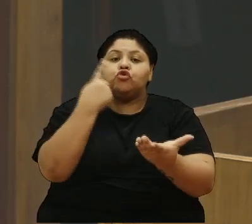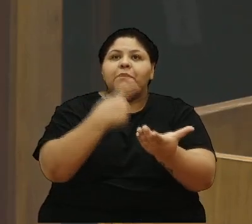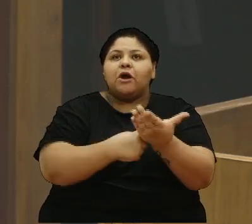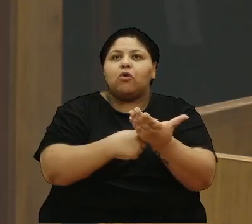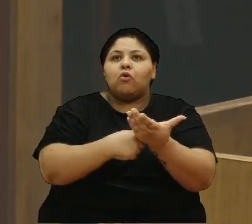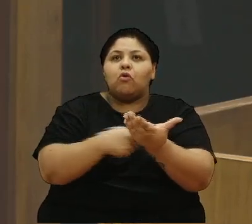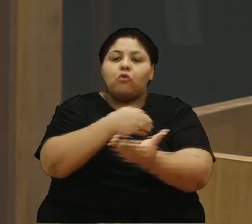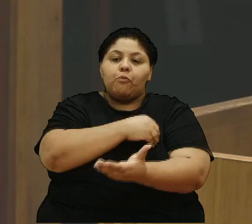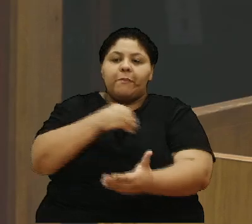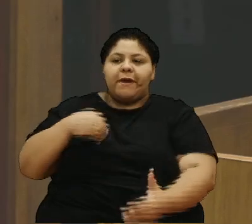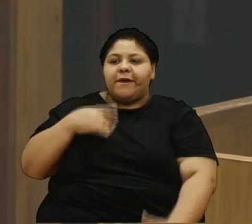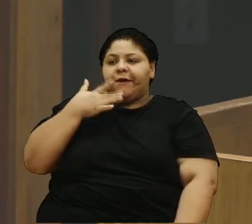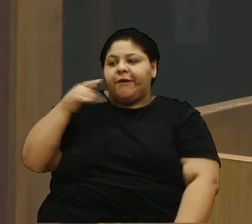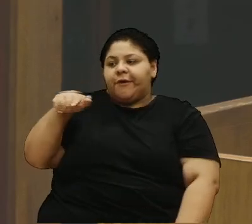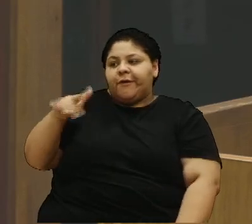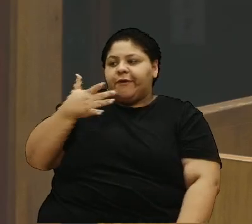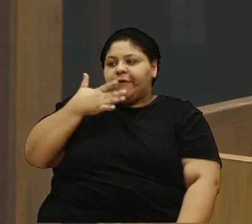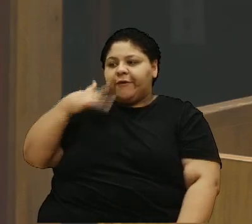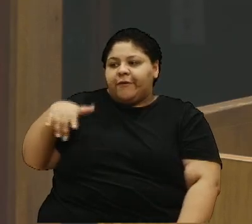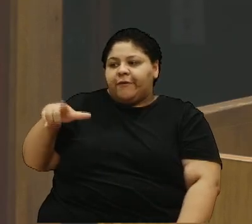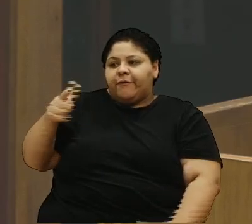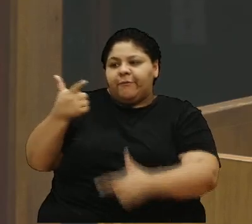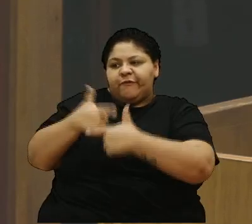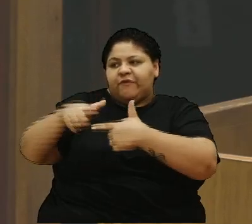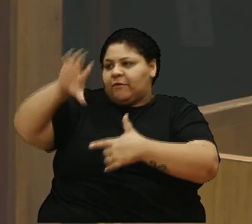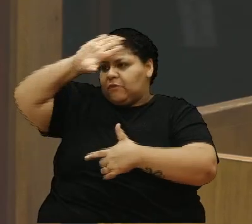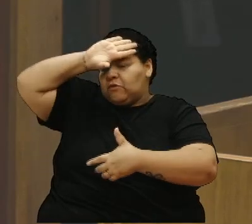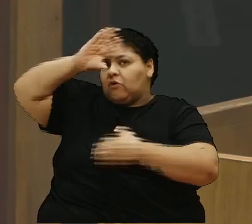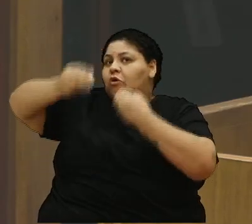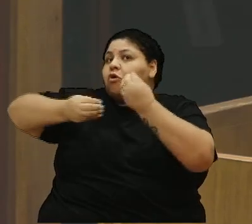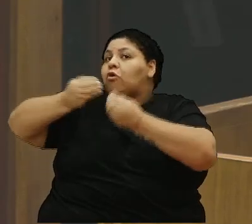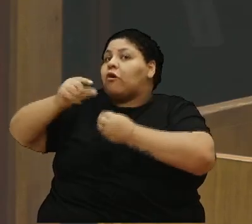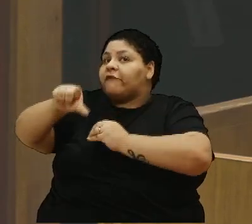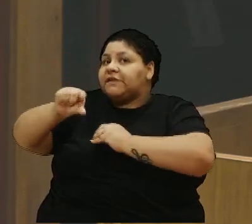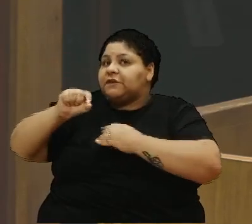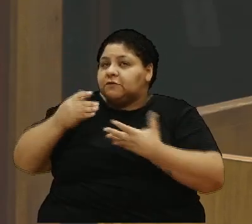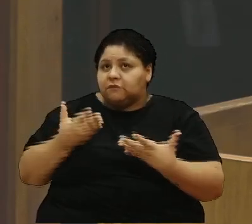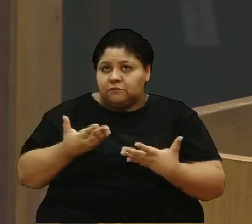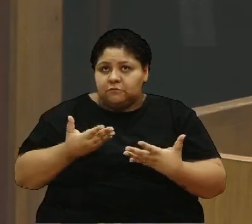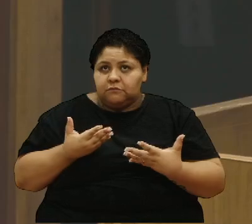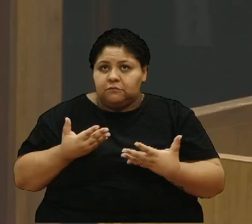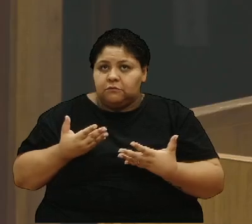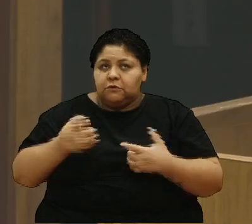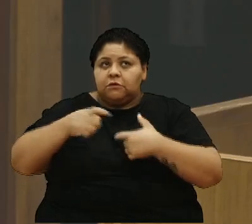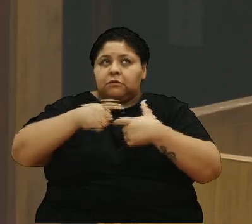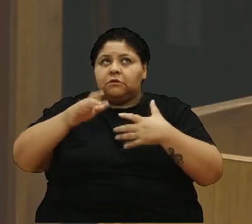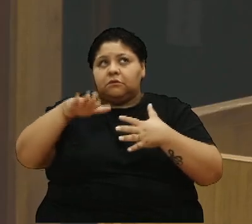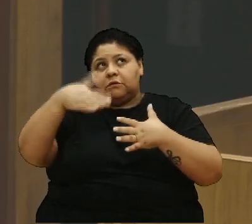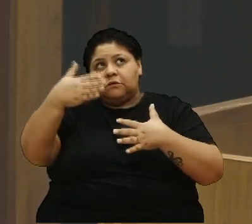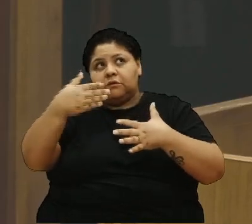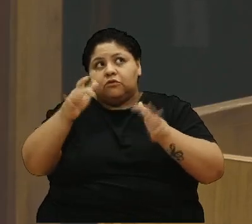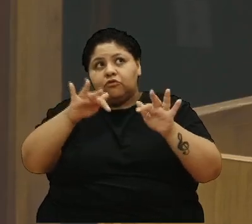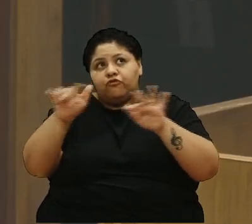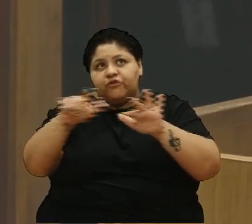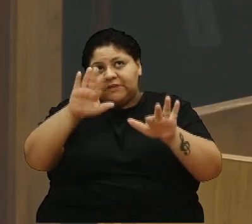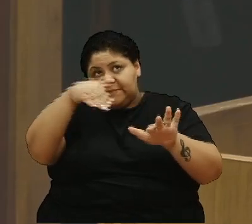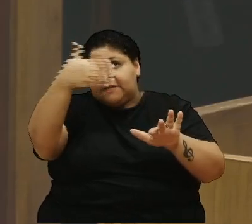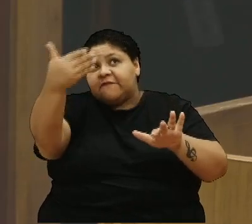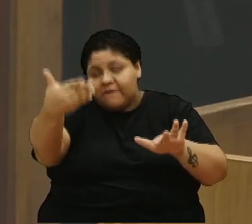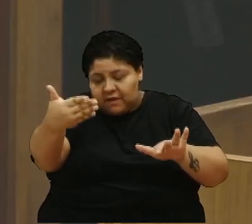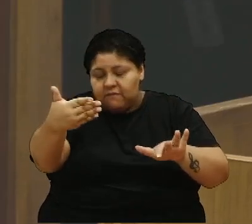pediatra. Bom, se essa criança já está com problema, é com febre, qual vai ser a alternativa? Se a consulta vai ser só no final da semana que